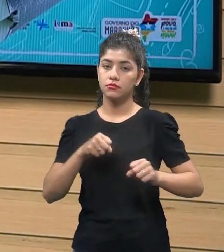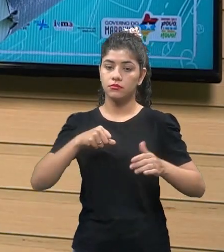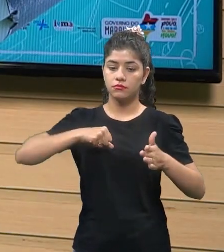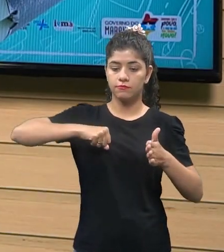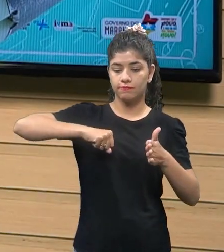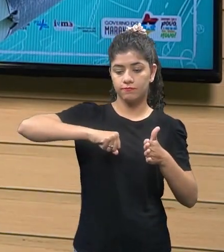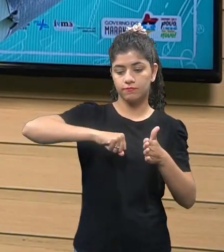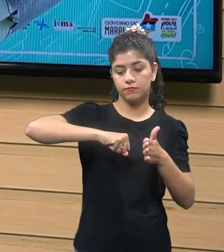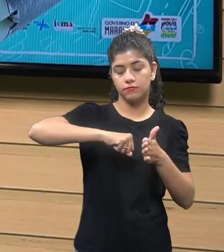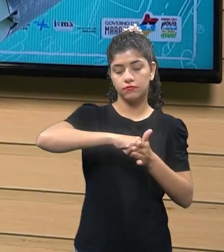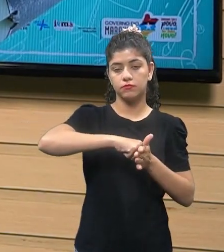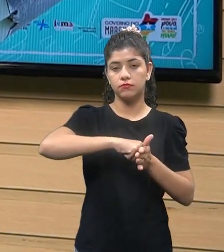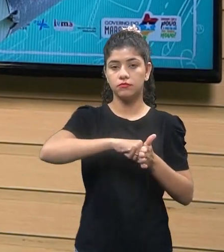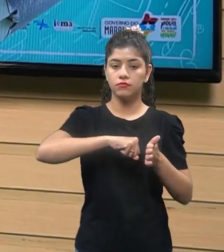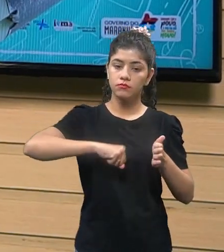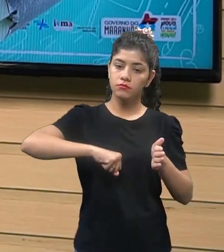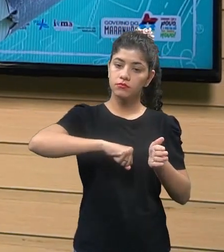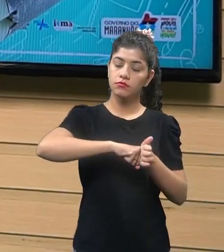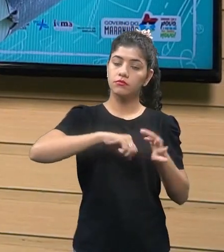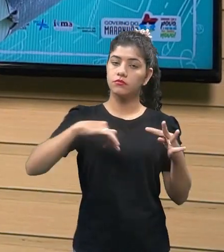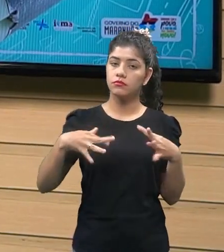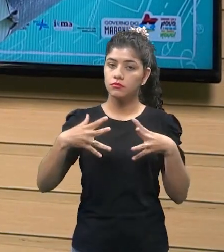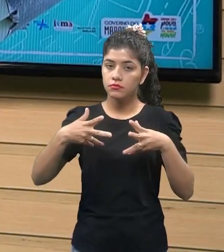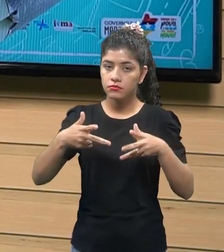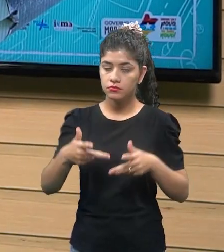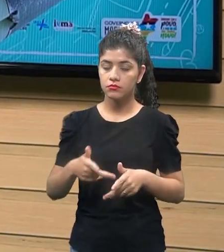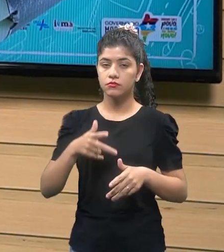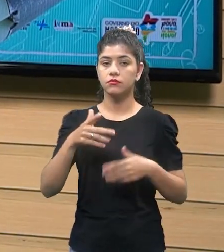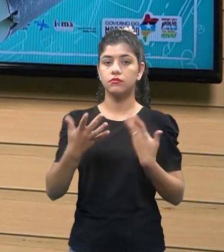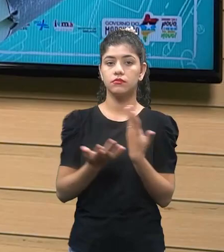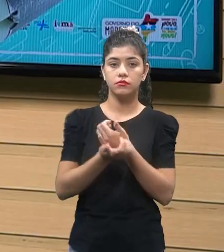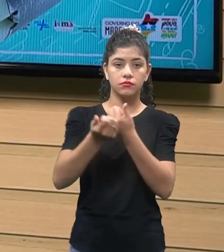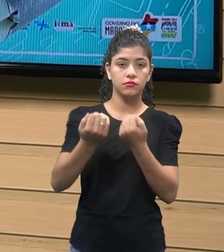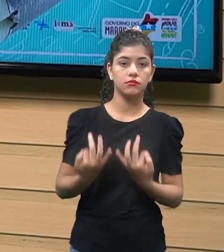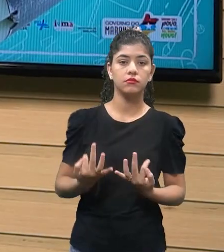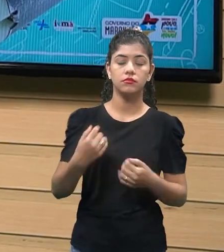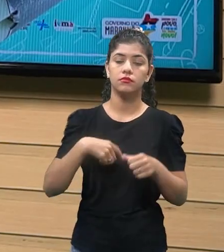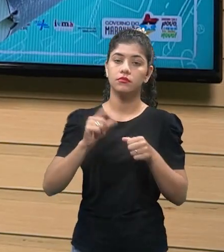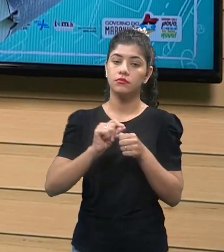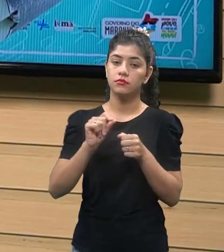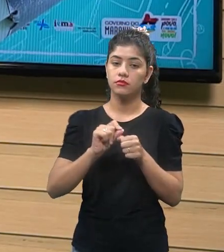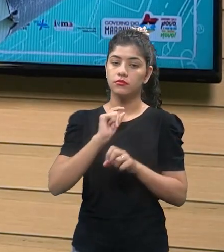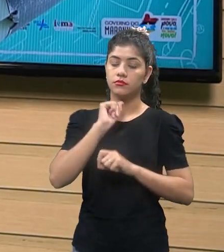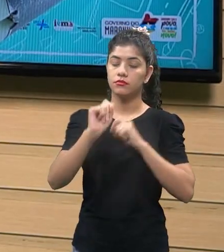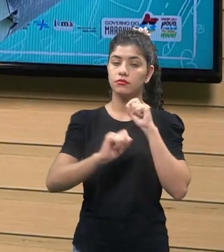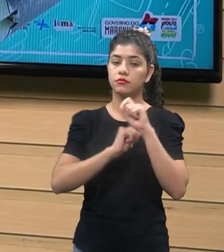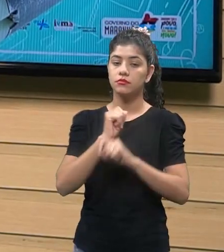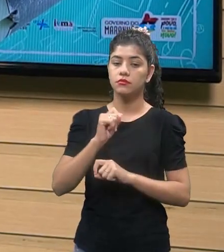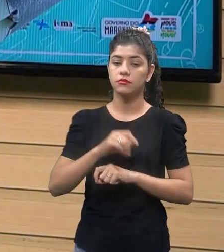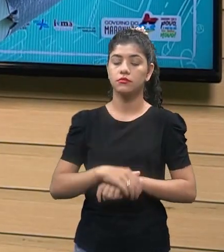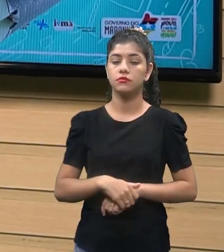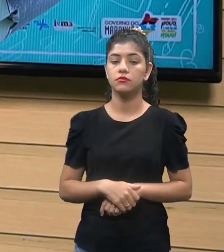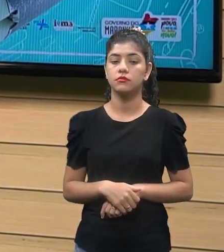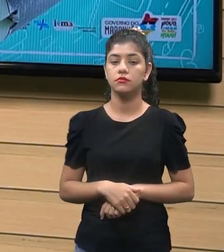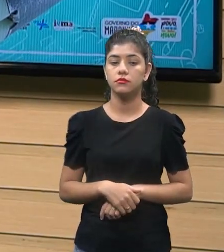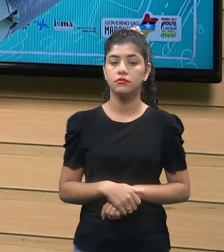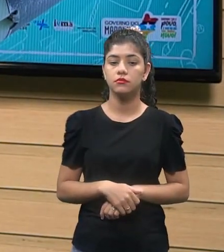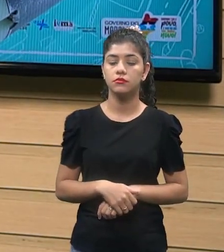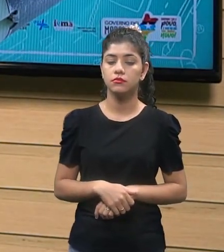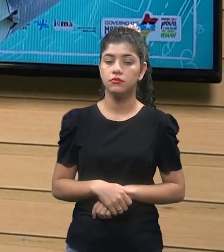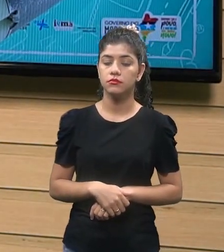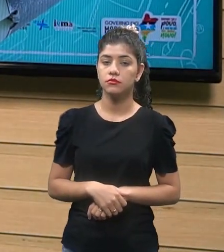Tá? Todos esses movimentos que eu acabei de falar serão executados a partir da operação,